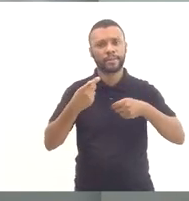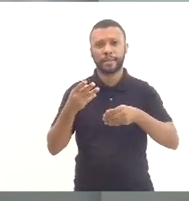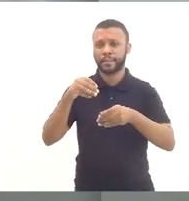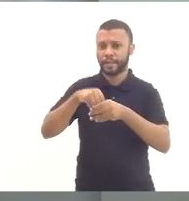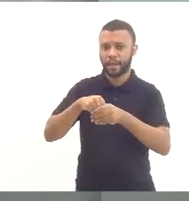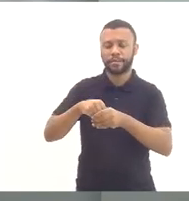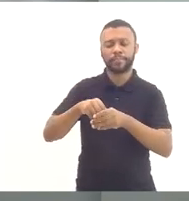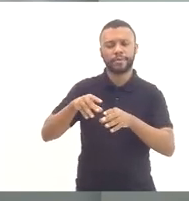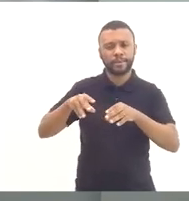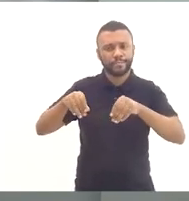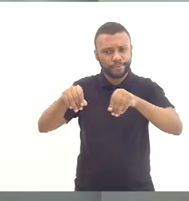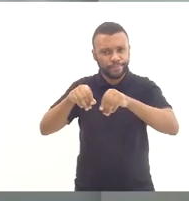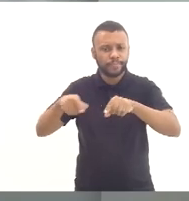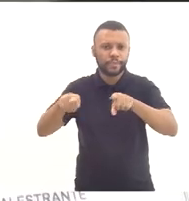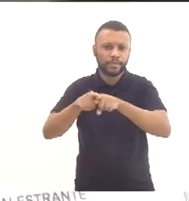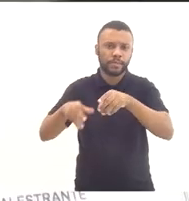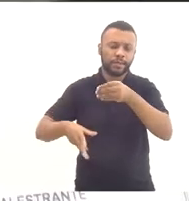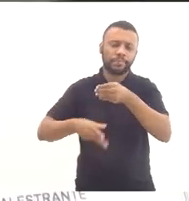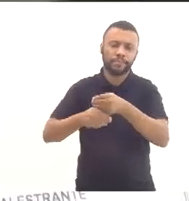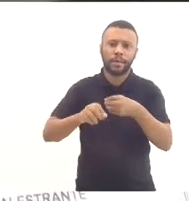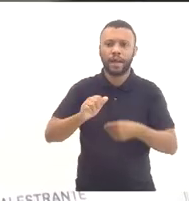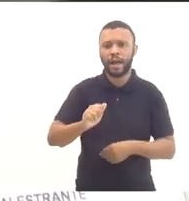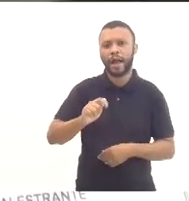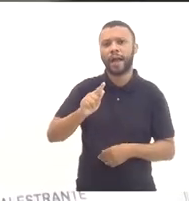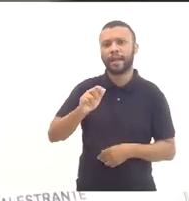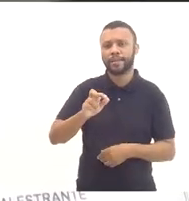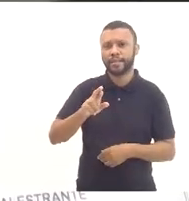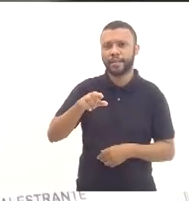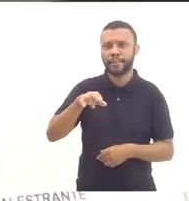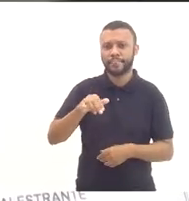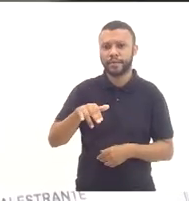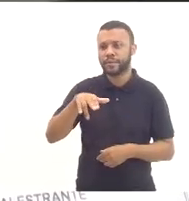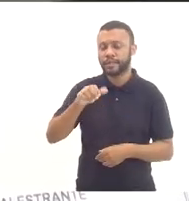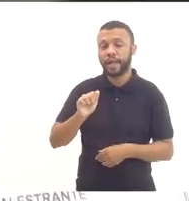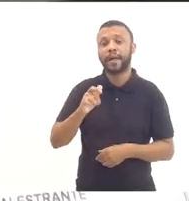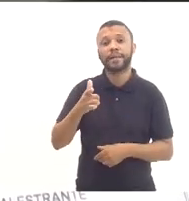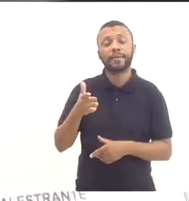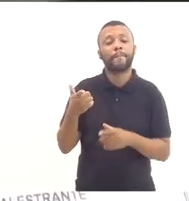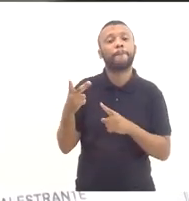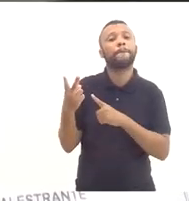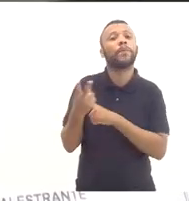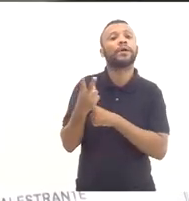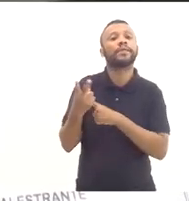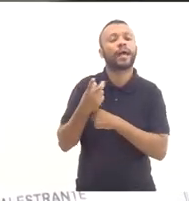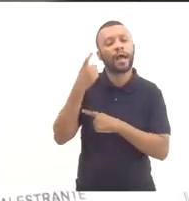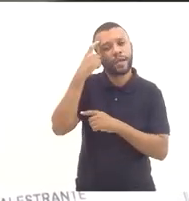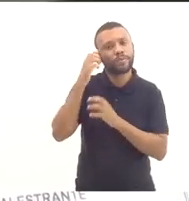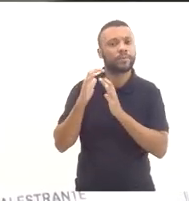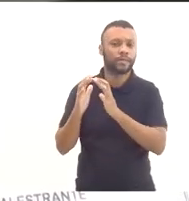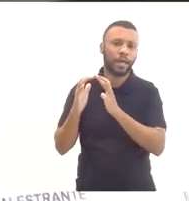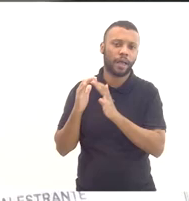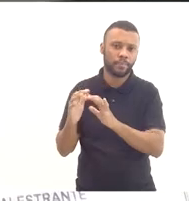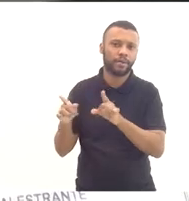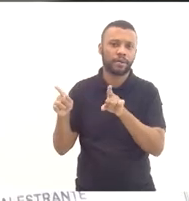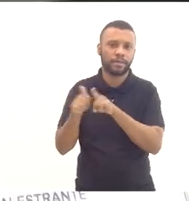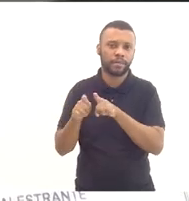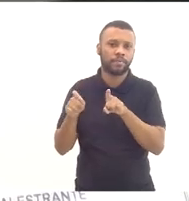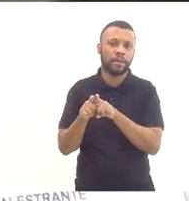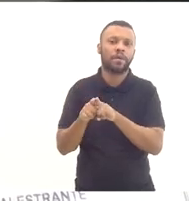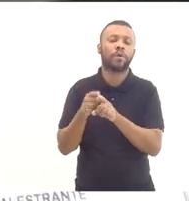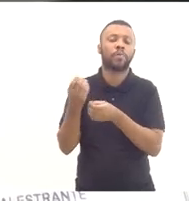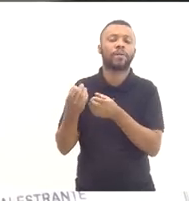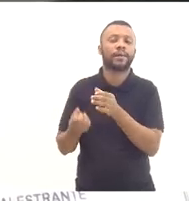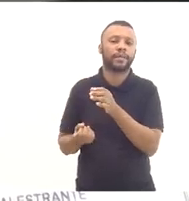dentro dessa forma e tem também um adendo eu e que arginina que protege o cérebro uma crise também e desde então que eu tô Kevin